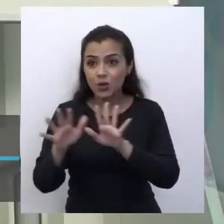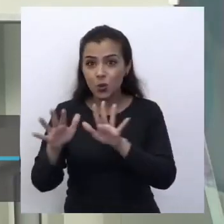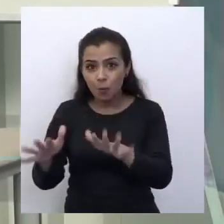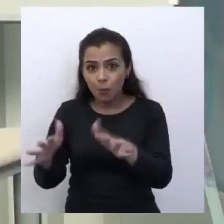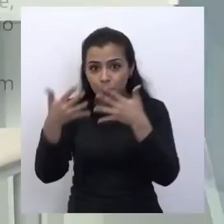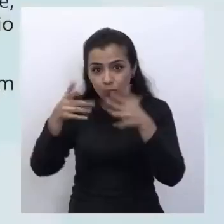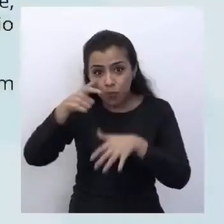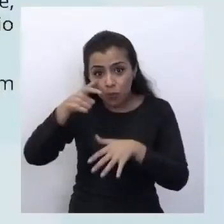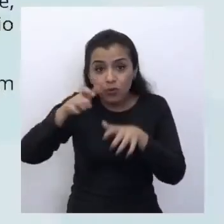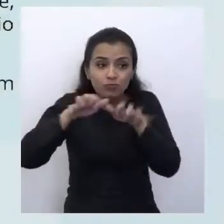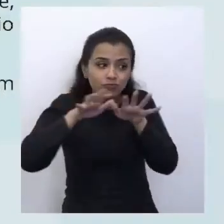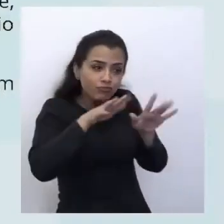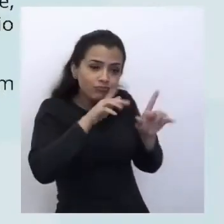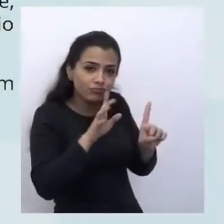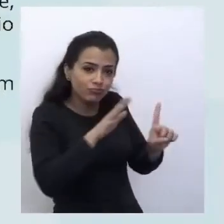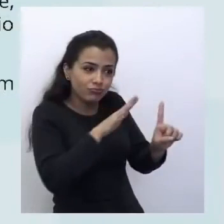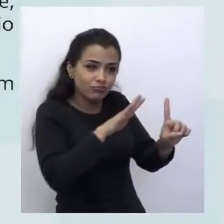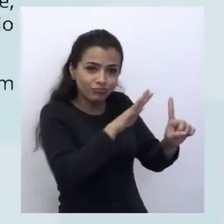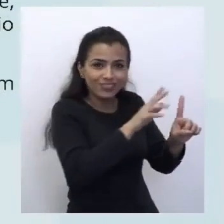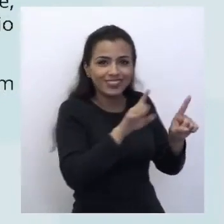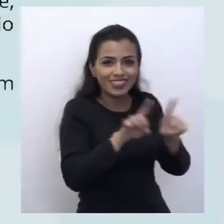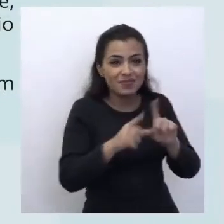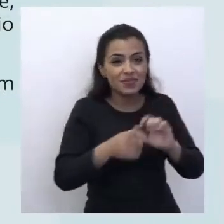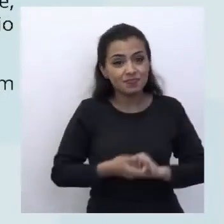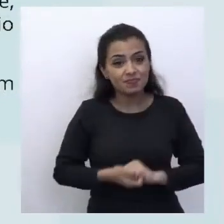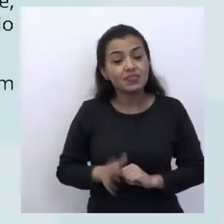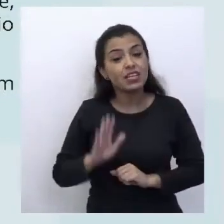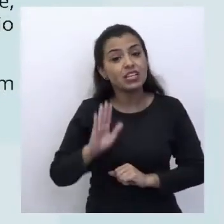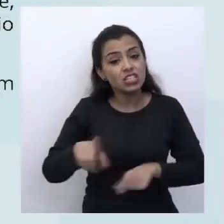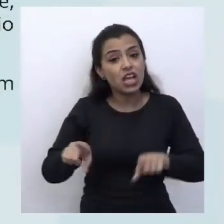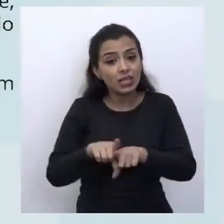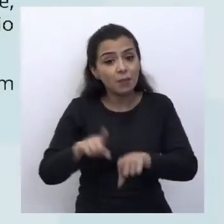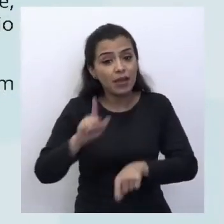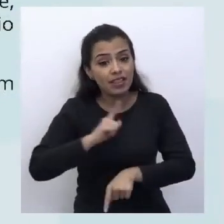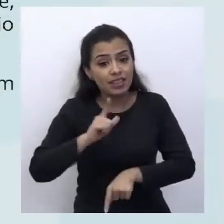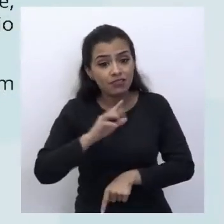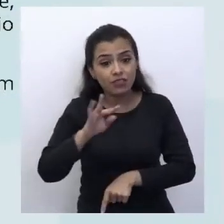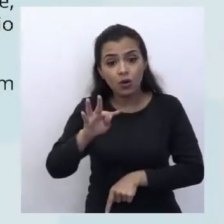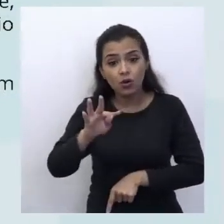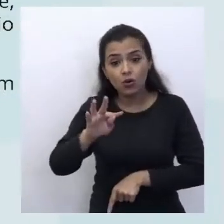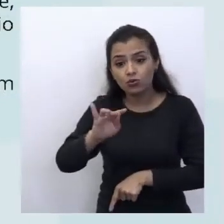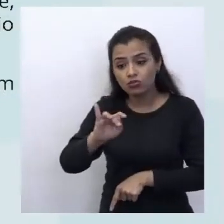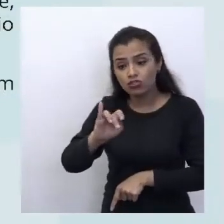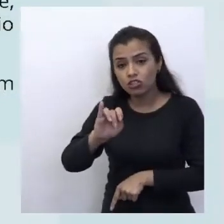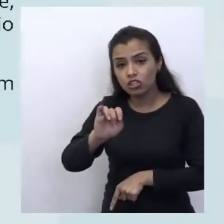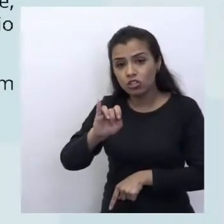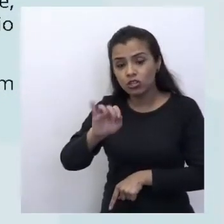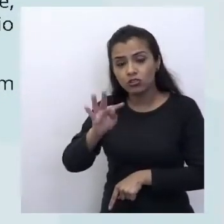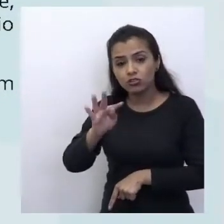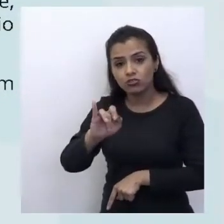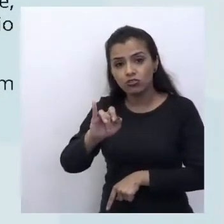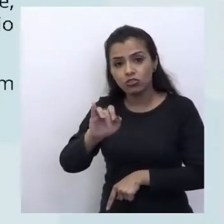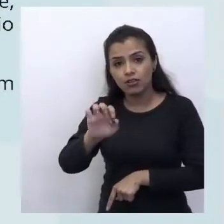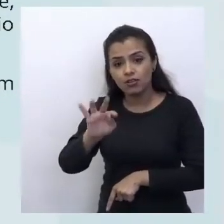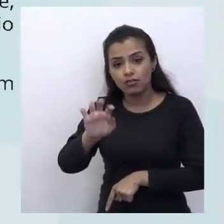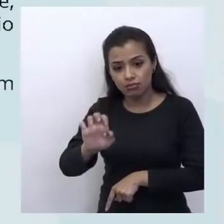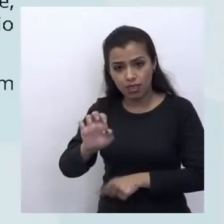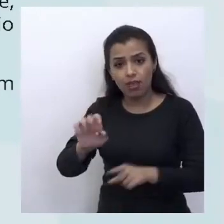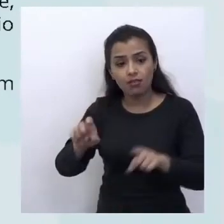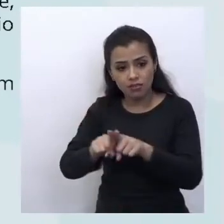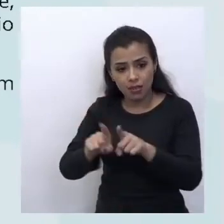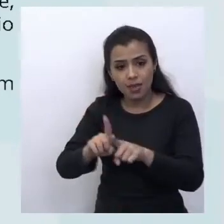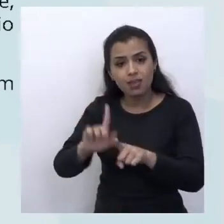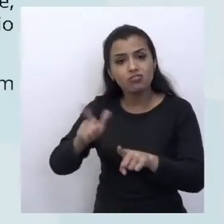de Vertigem já utilizou até o Rio Tietê para a montagem do espetáculo BR3, que ele estreou em fevereiro de 2006.